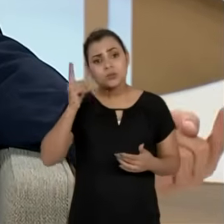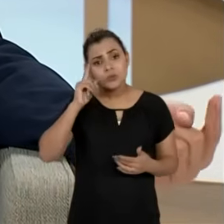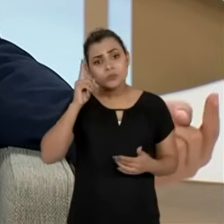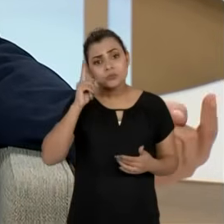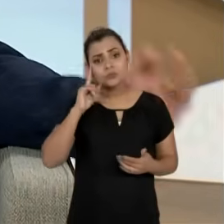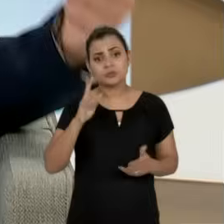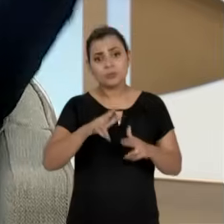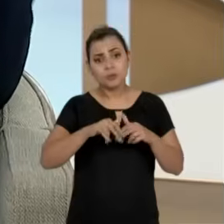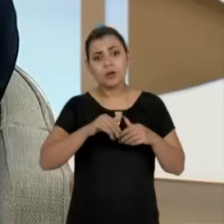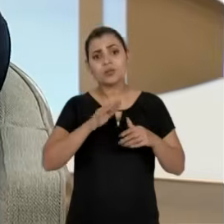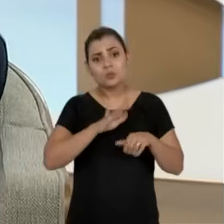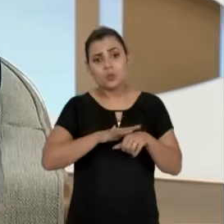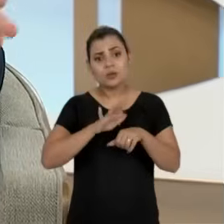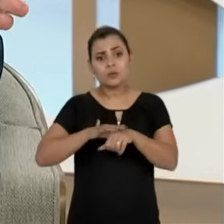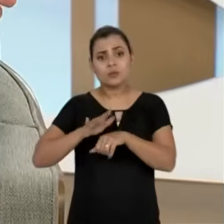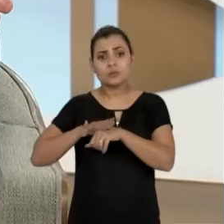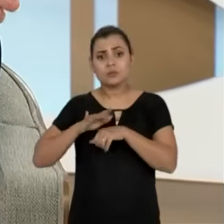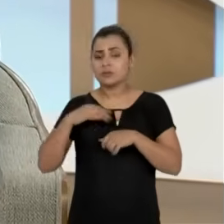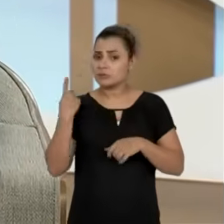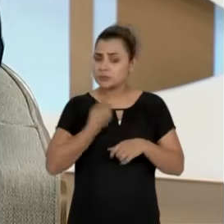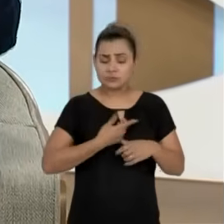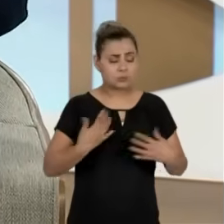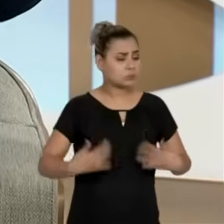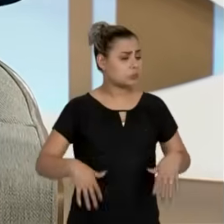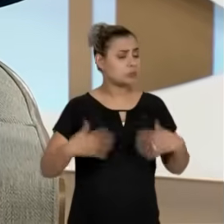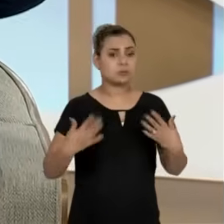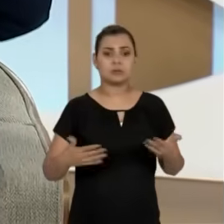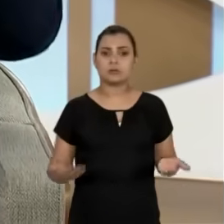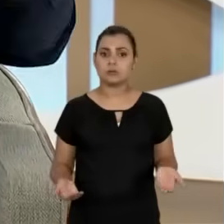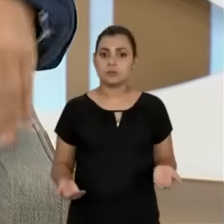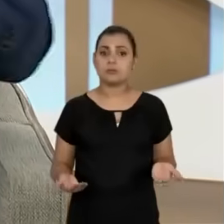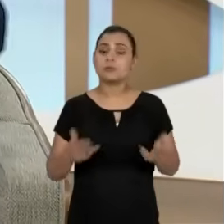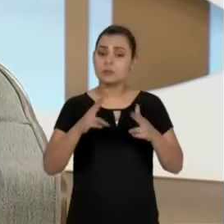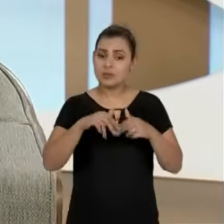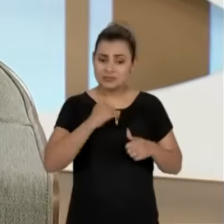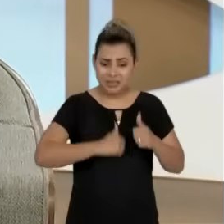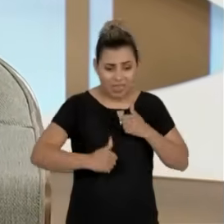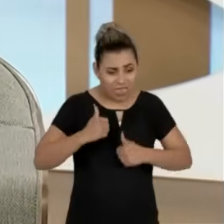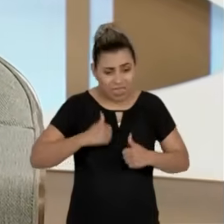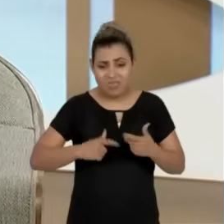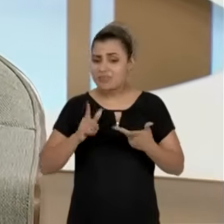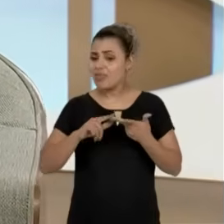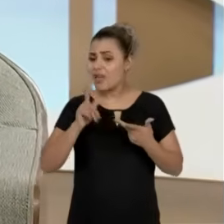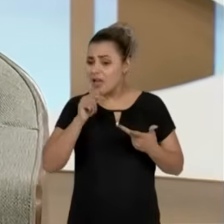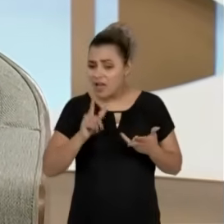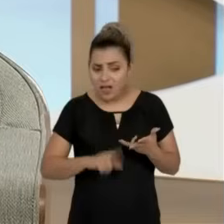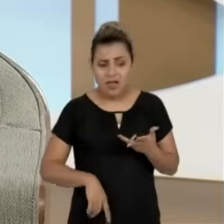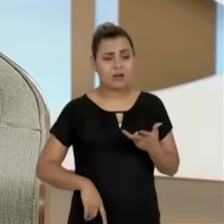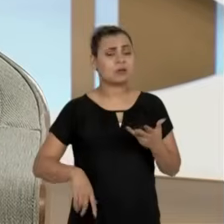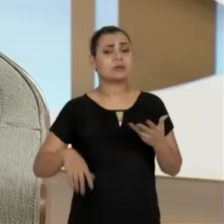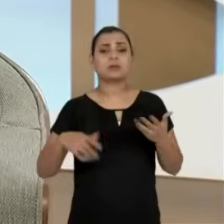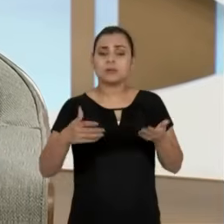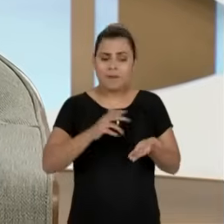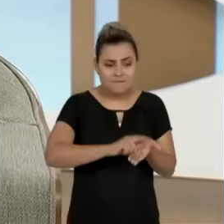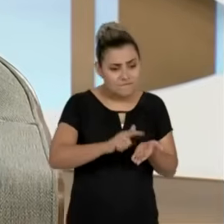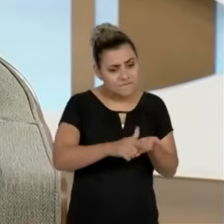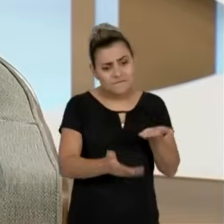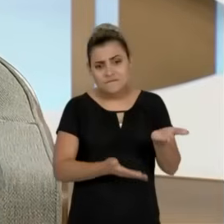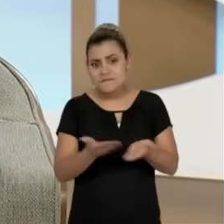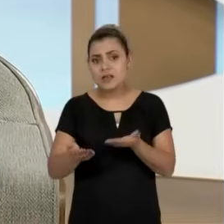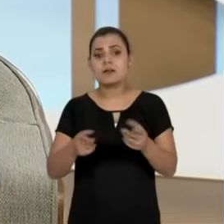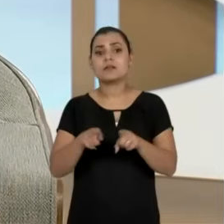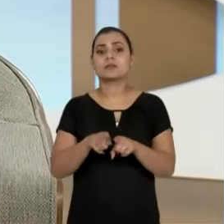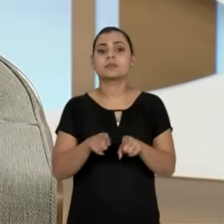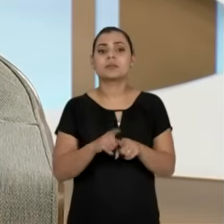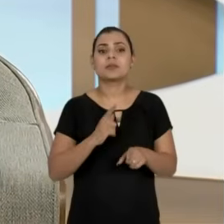mesmo surto. Então, a gente chegou lá e enfrentamos imediatamente isso. Nosso negócio é o seguinte, diarreia, água. A gente tratava, inclusive, desnutrição